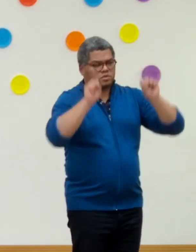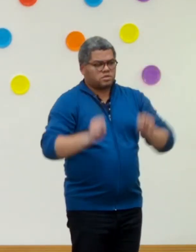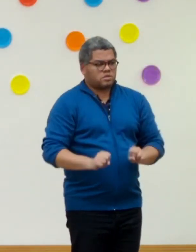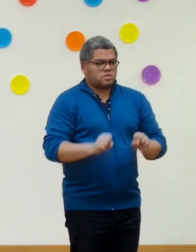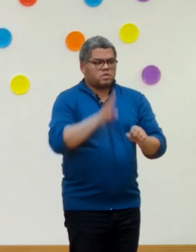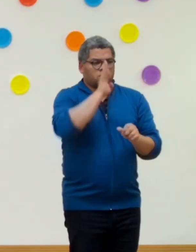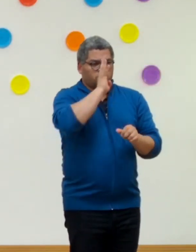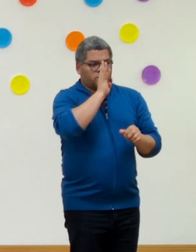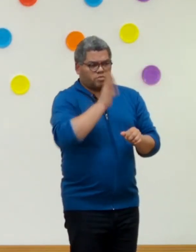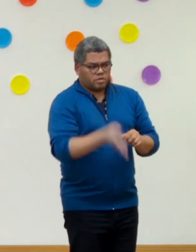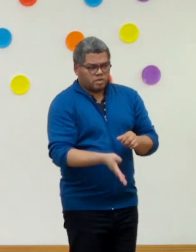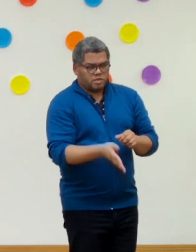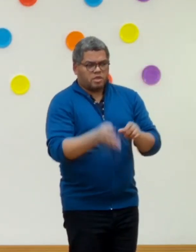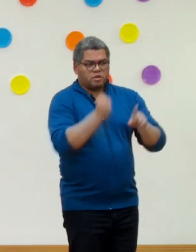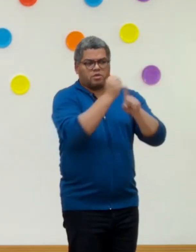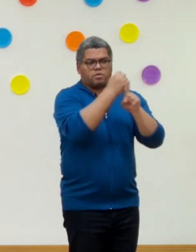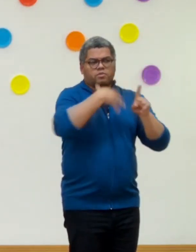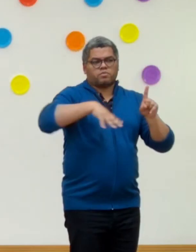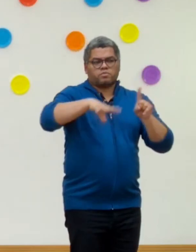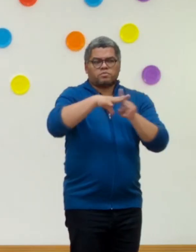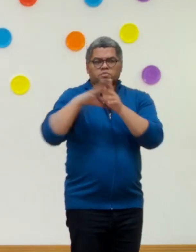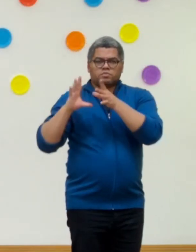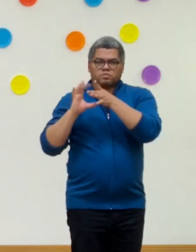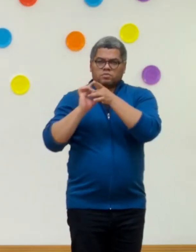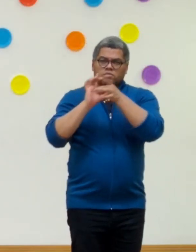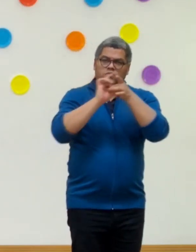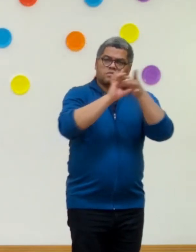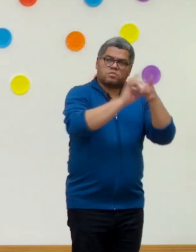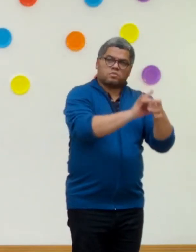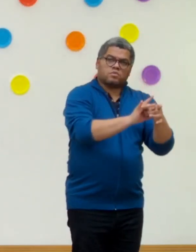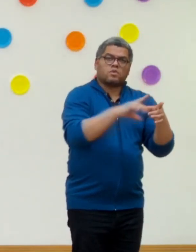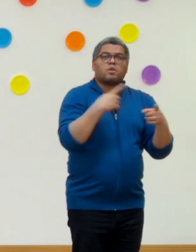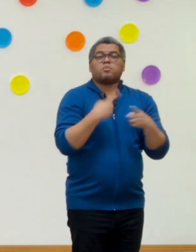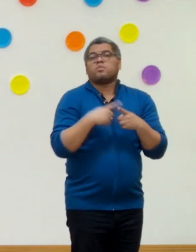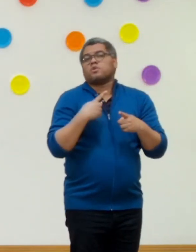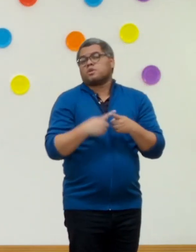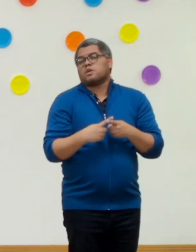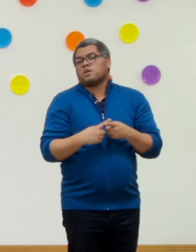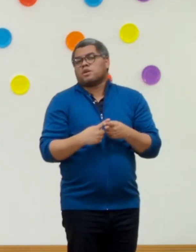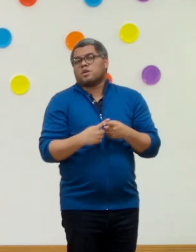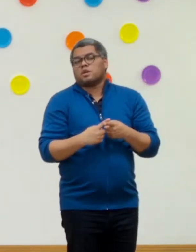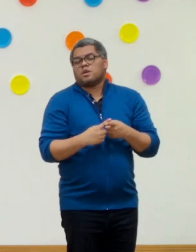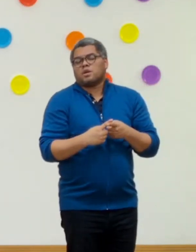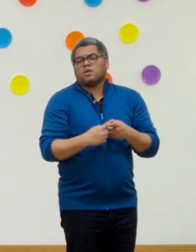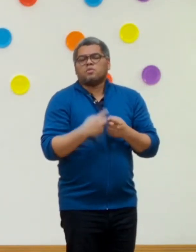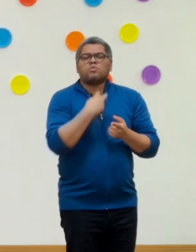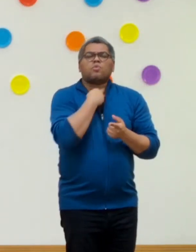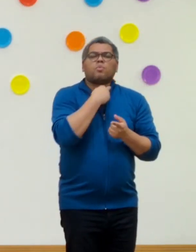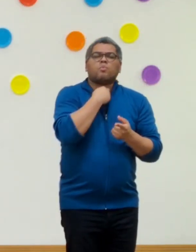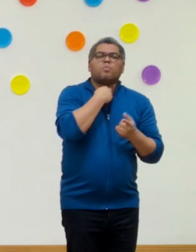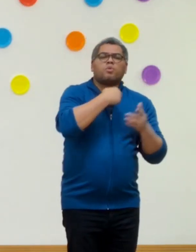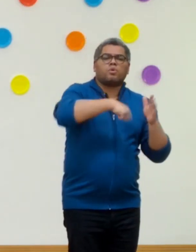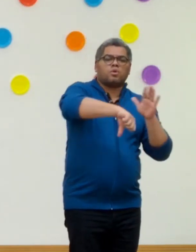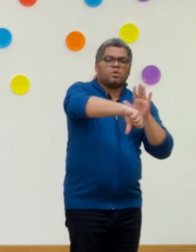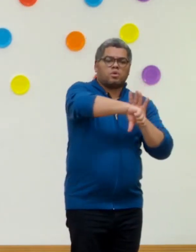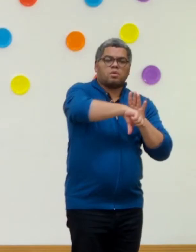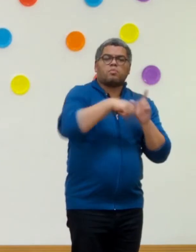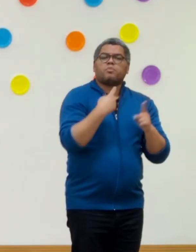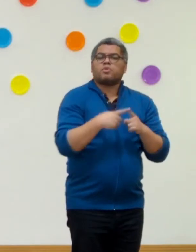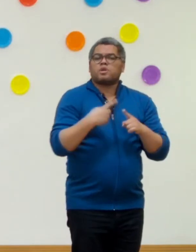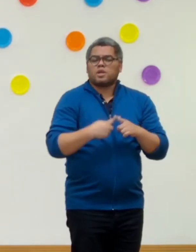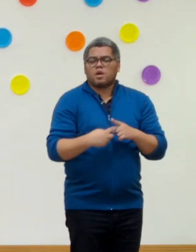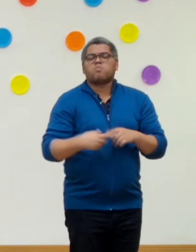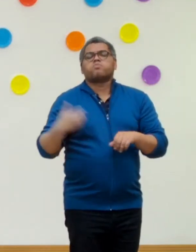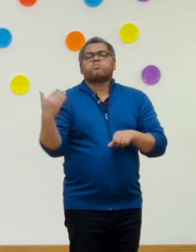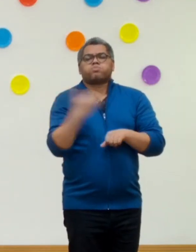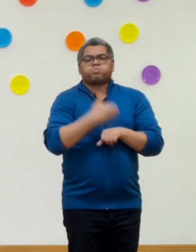tanto, não dá para ser crime mais. Vamos normalizar, porque não pode ser crime. É muito frequente.